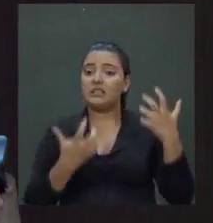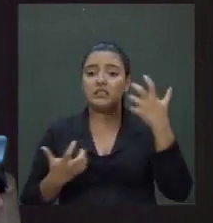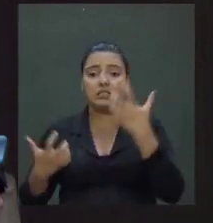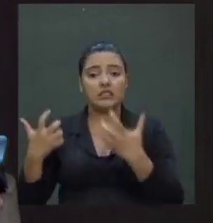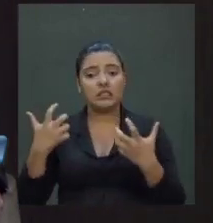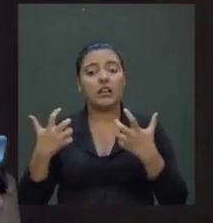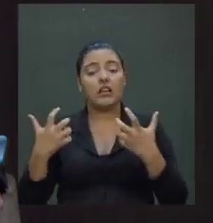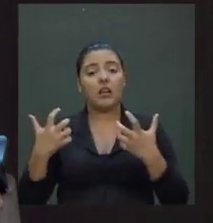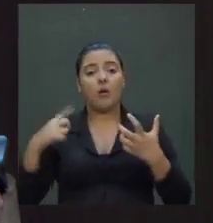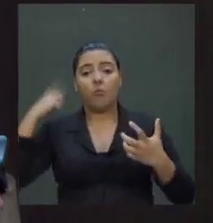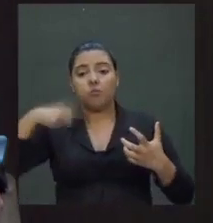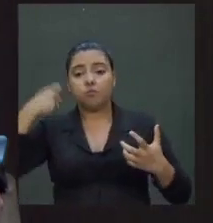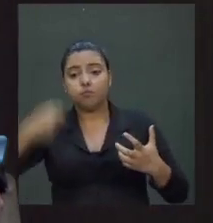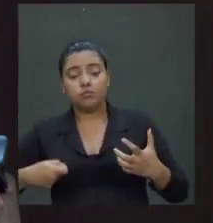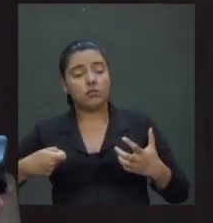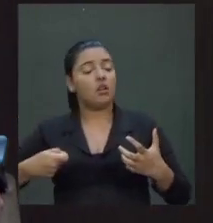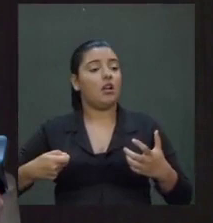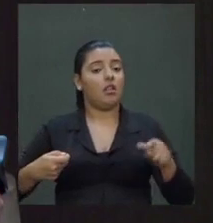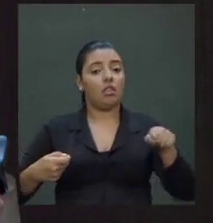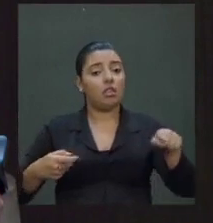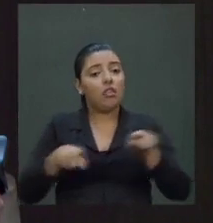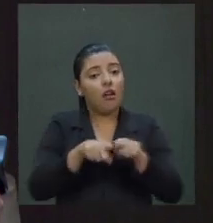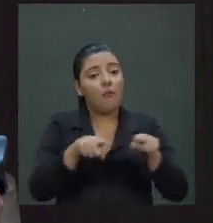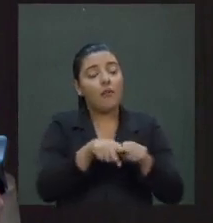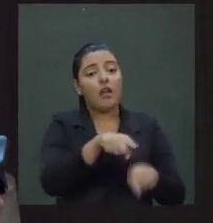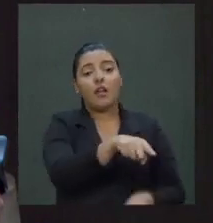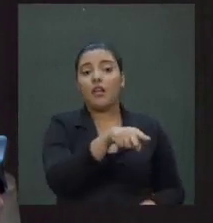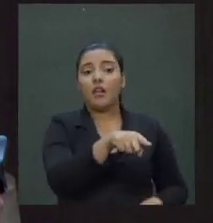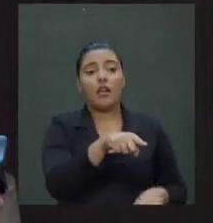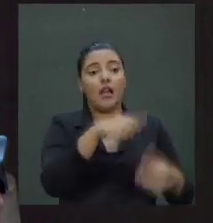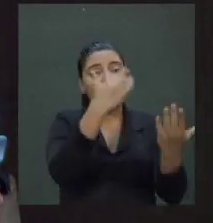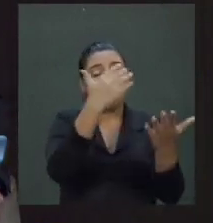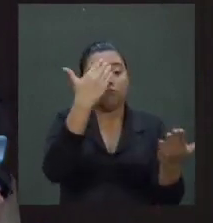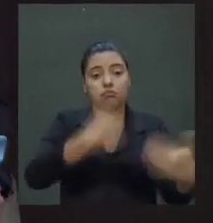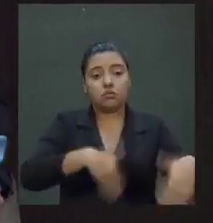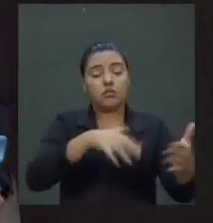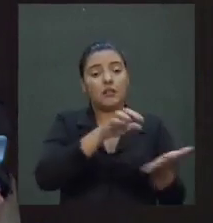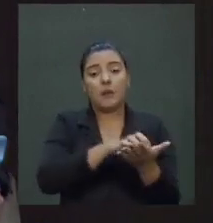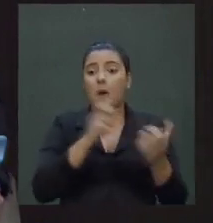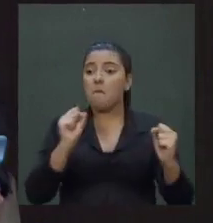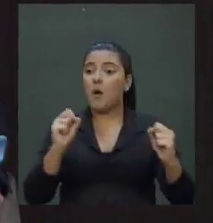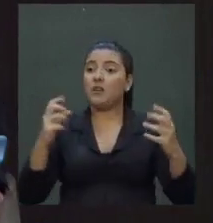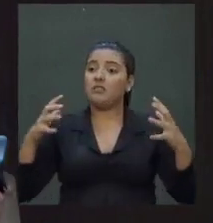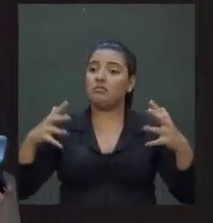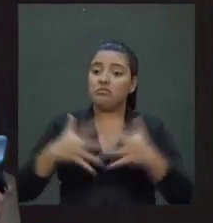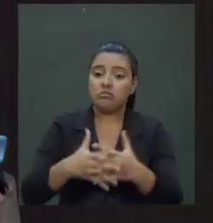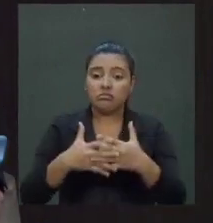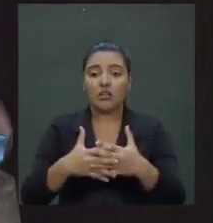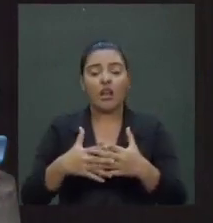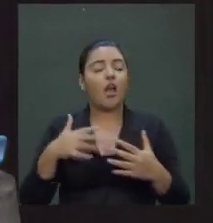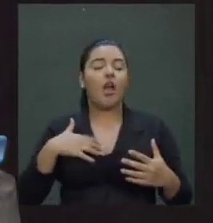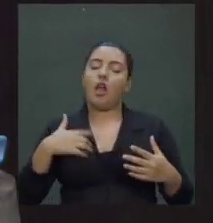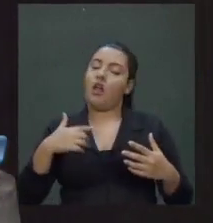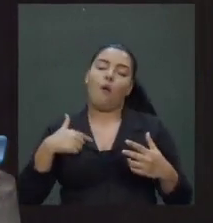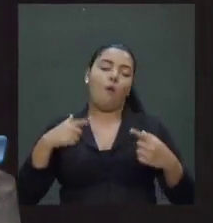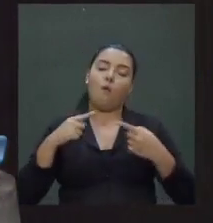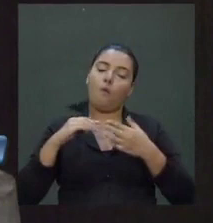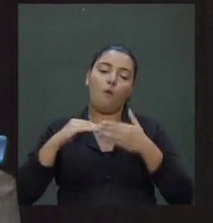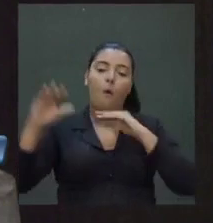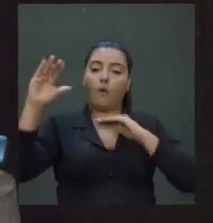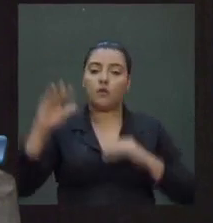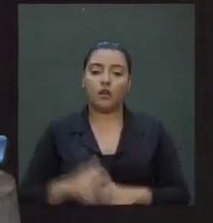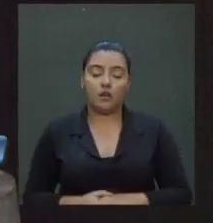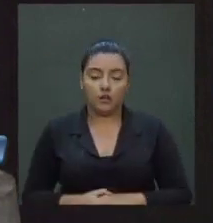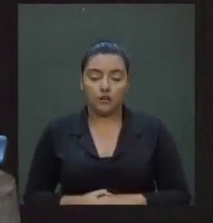entre magistrados e servidores. Eu sou contrário no mérito a essa emenda. Sou contrário no mérito a essa emenda.